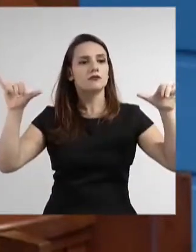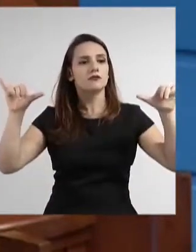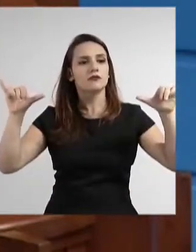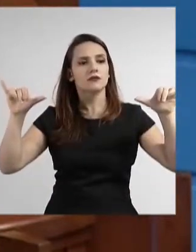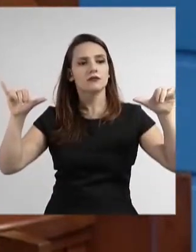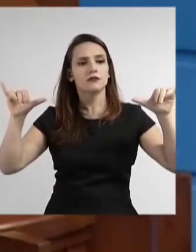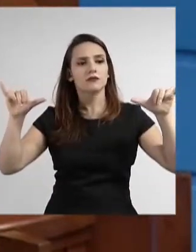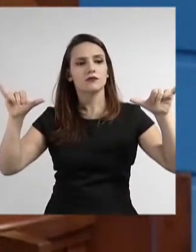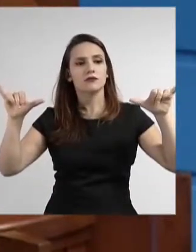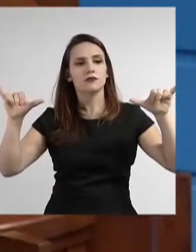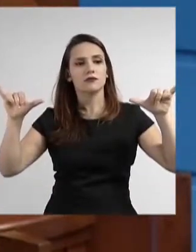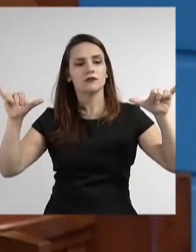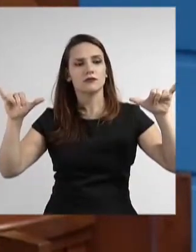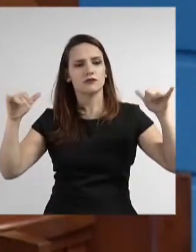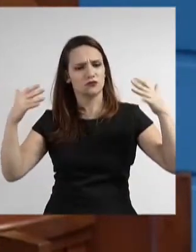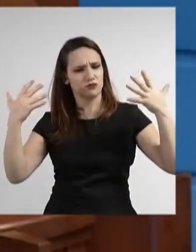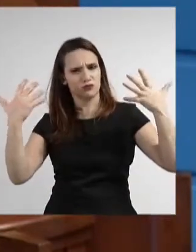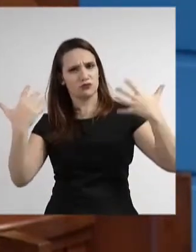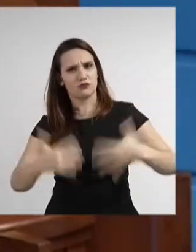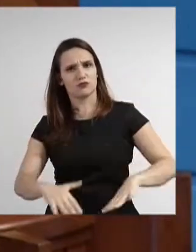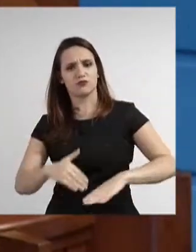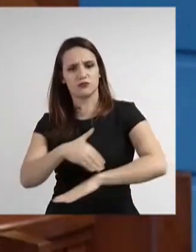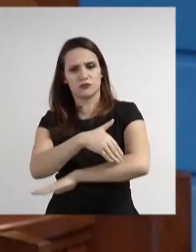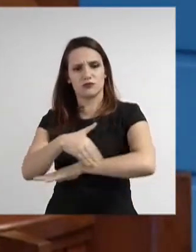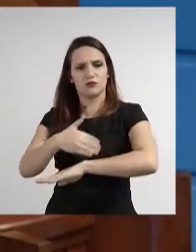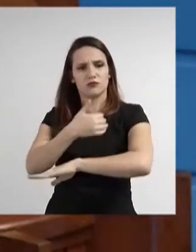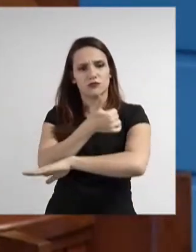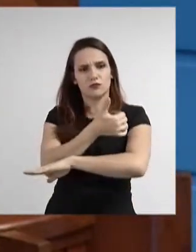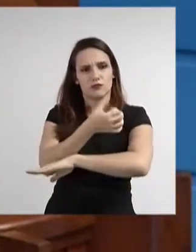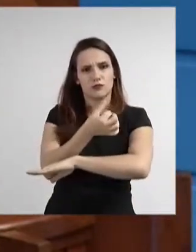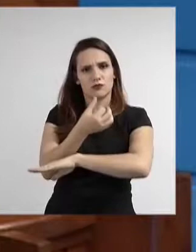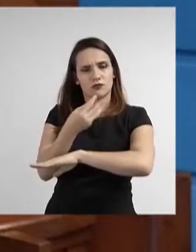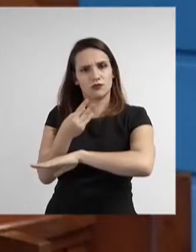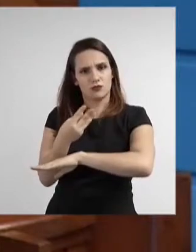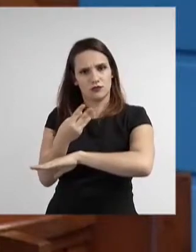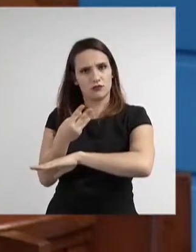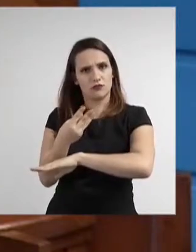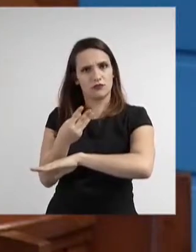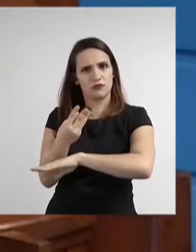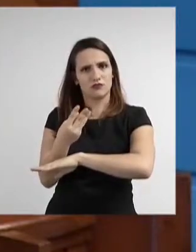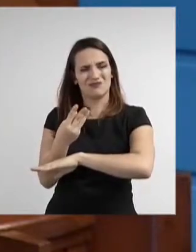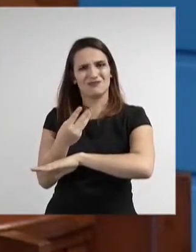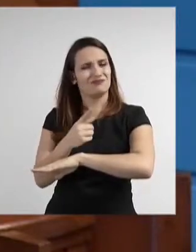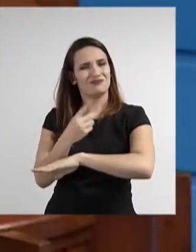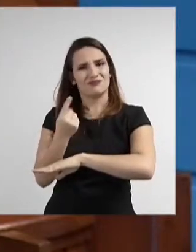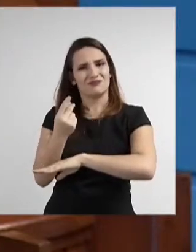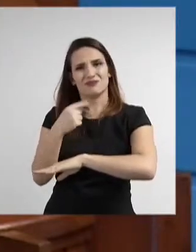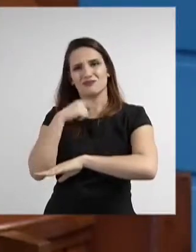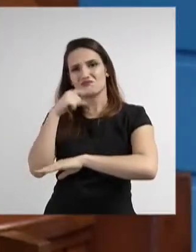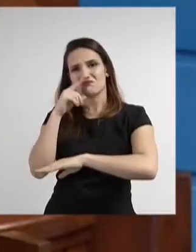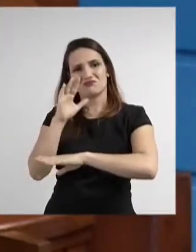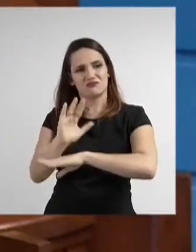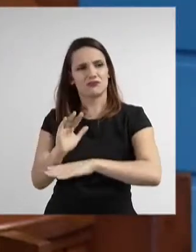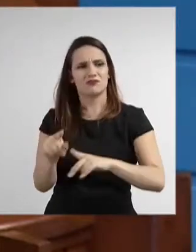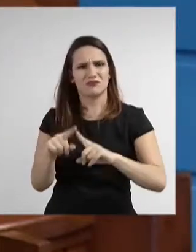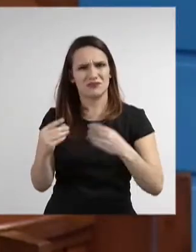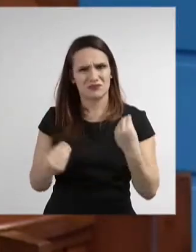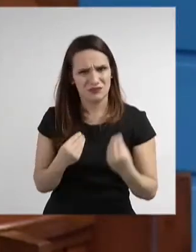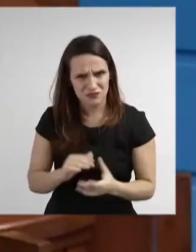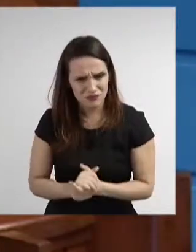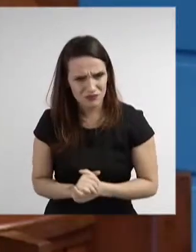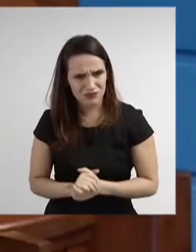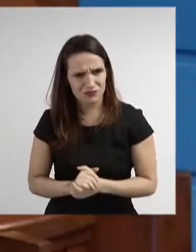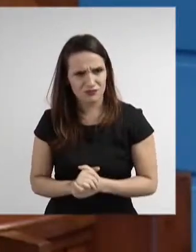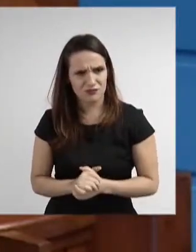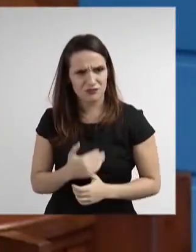BR-163 de volta porque não tem condições de tocar, não tem dinheiro para isso. Primeiro que eu acho um absurdo o